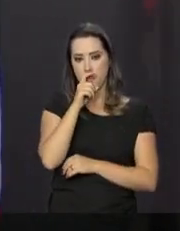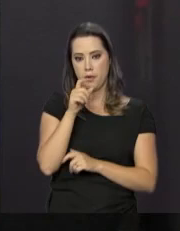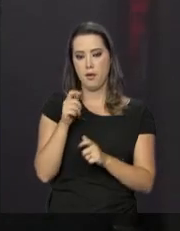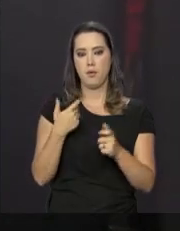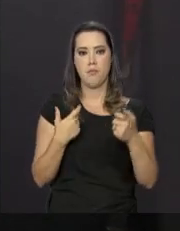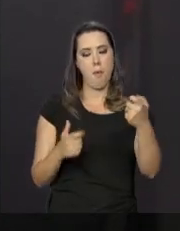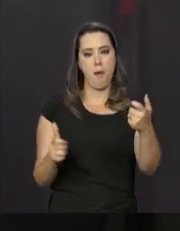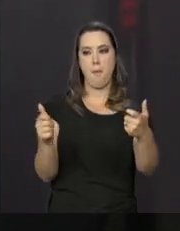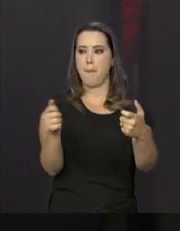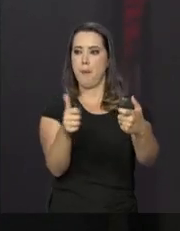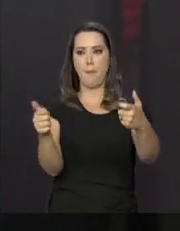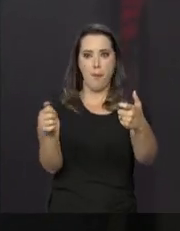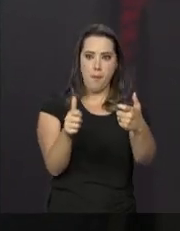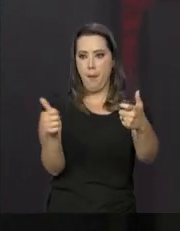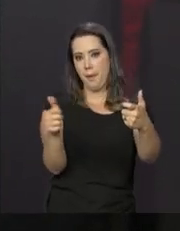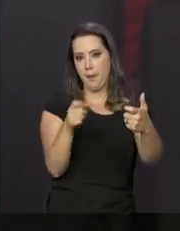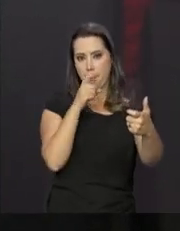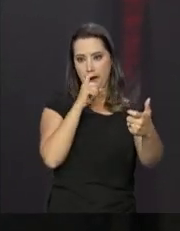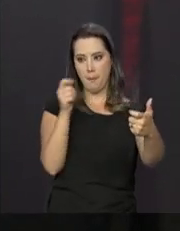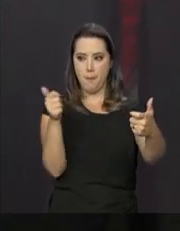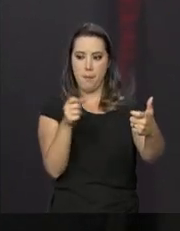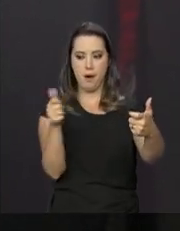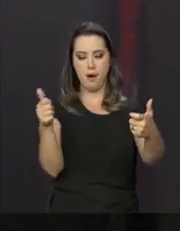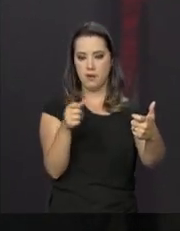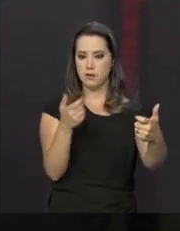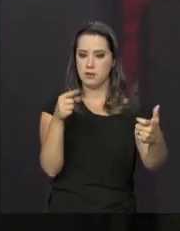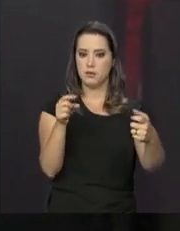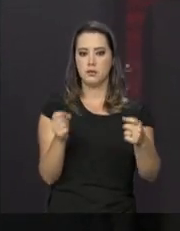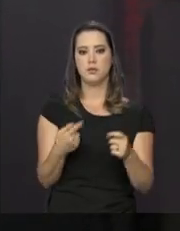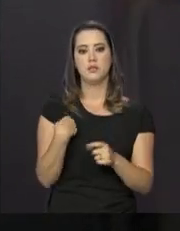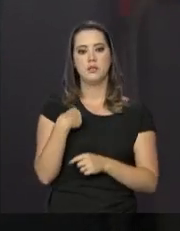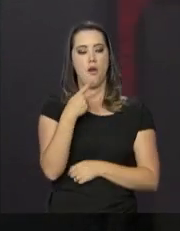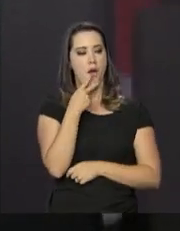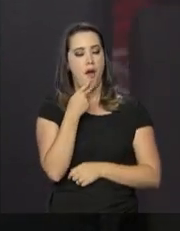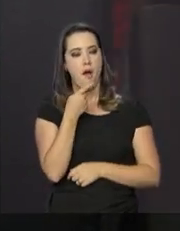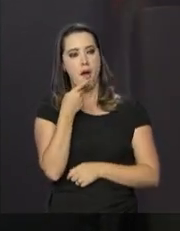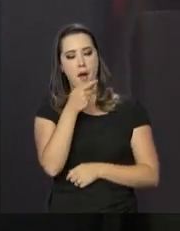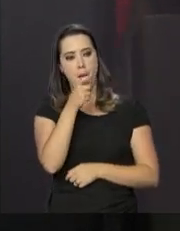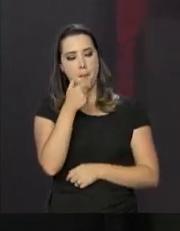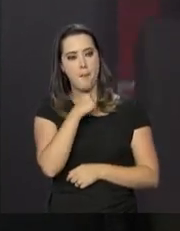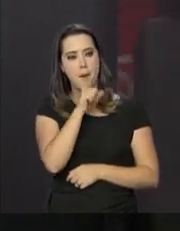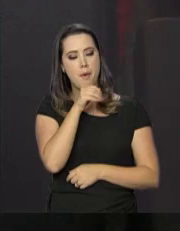do trânsito. No trânsito, tô andando, a minha mãe fala pra